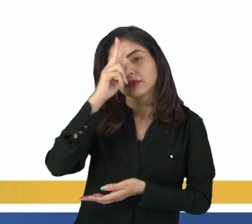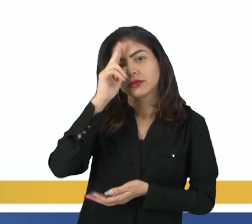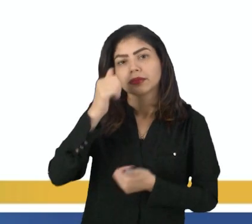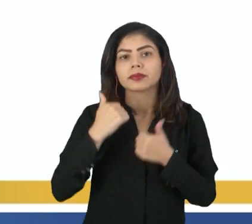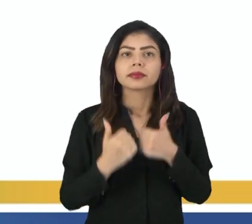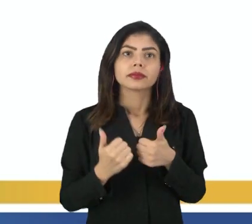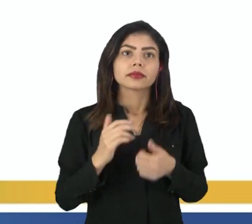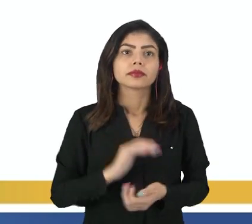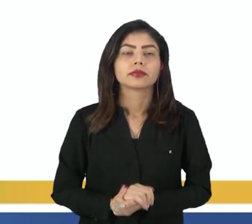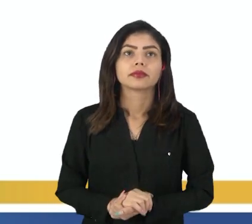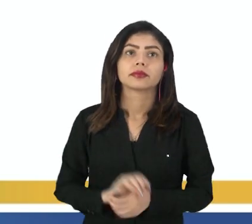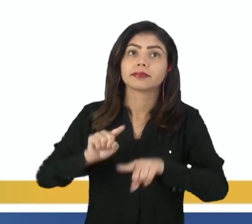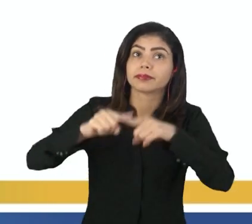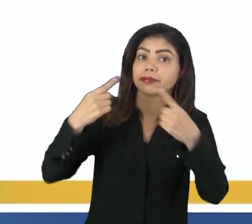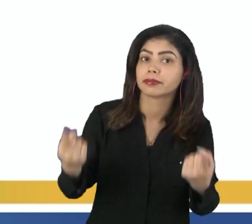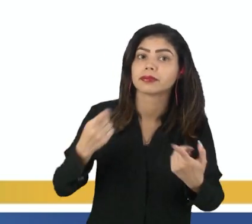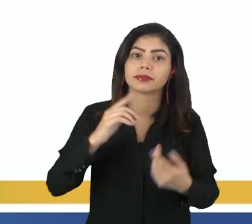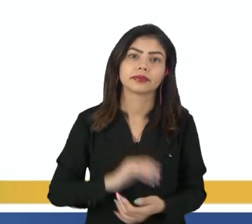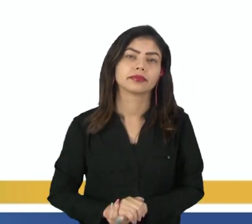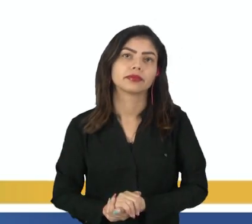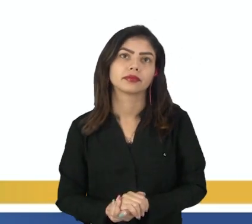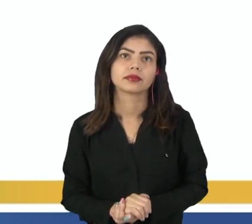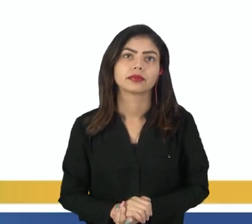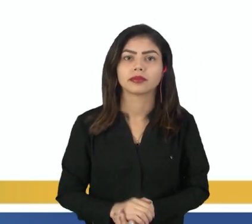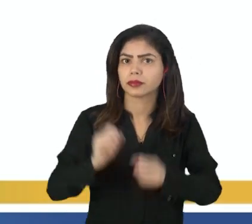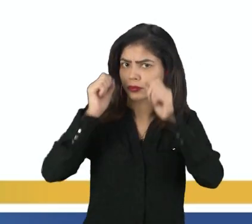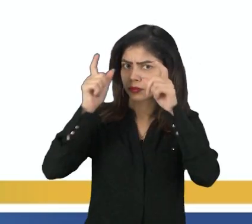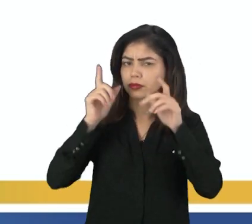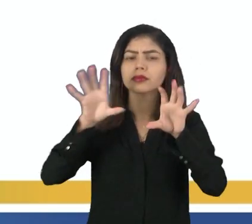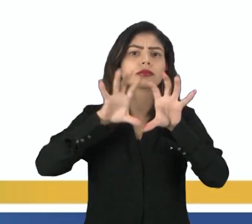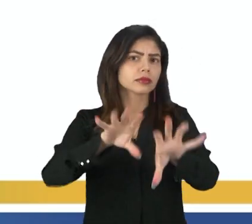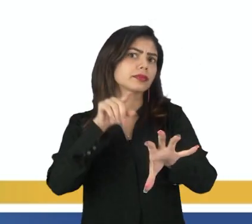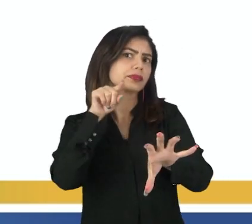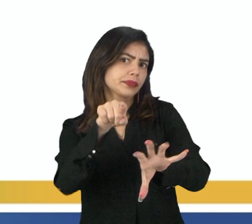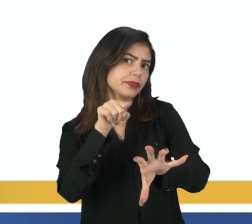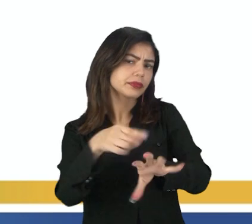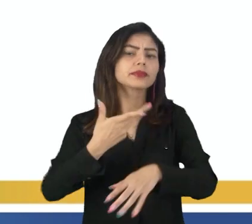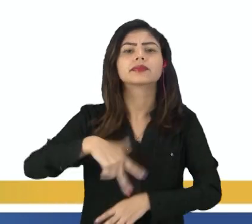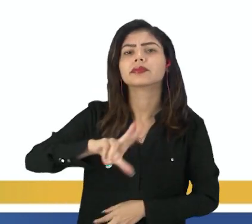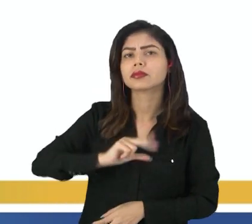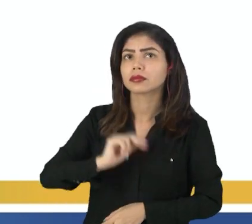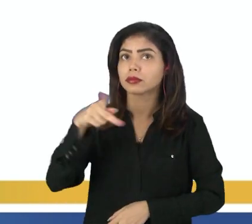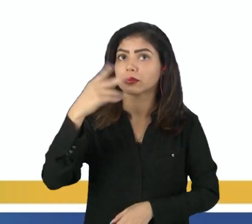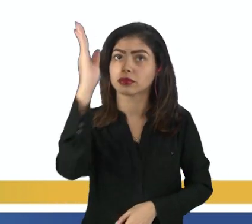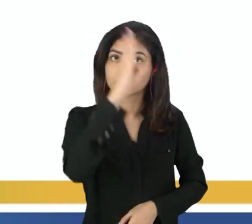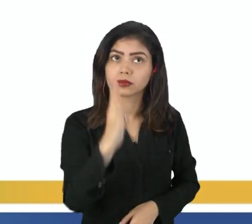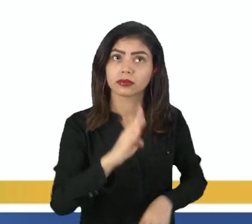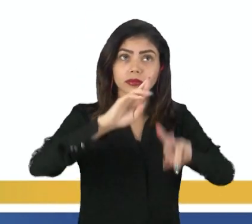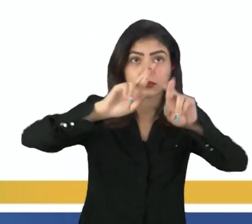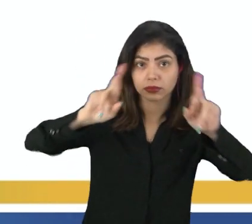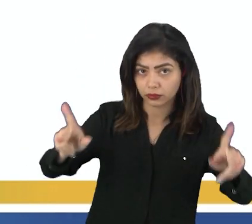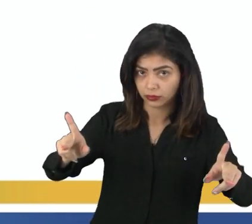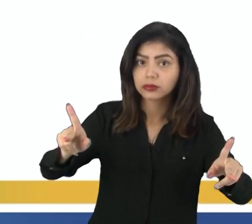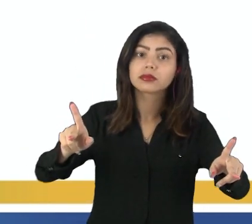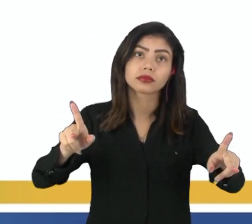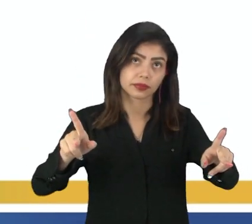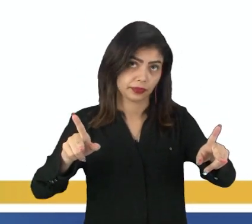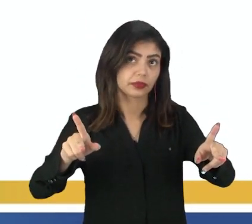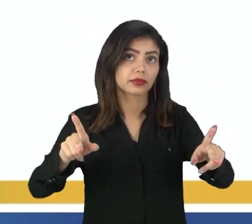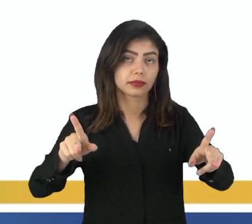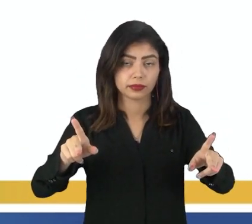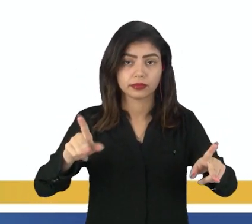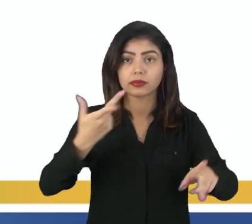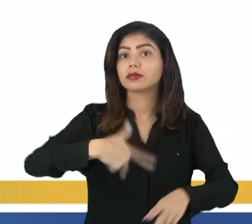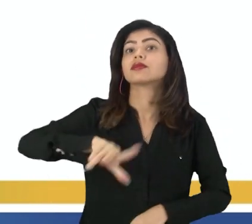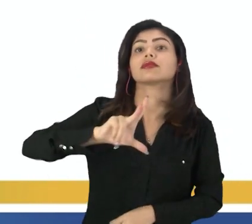lembrar. Porém, olha esse detalhe, fica bem atento nisso. O português falado no Brasil é